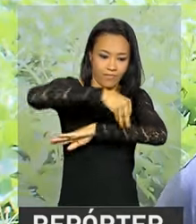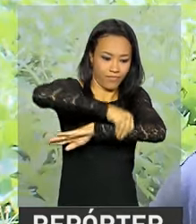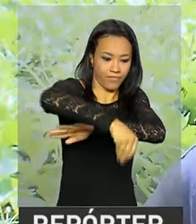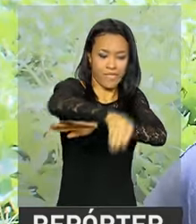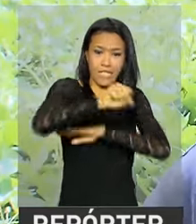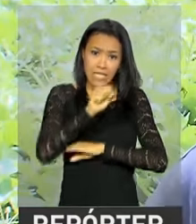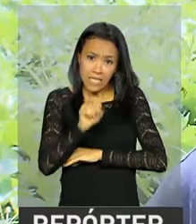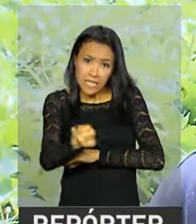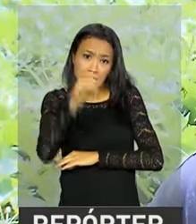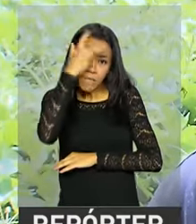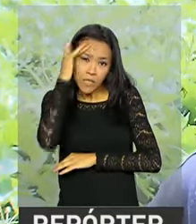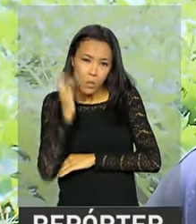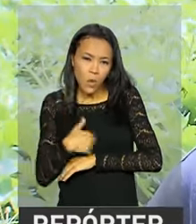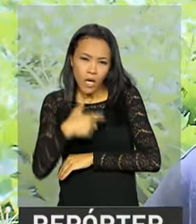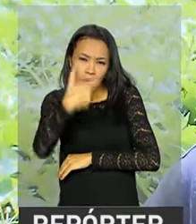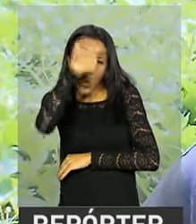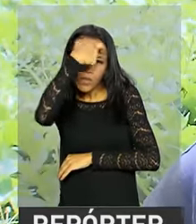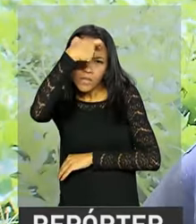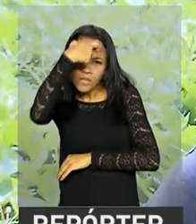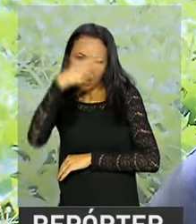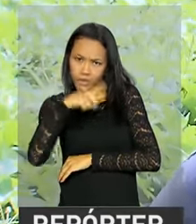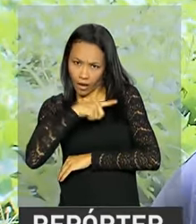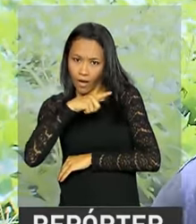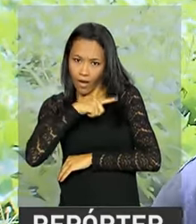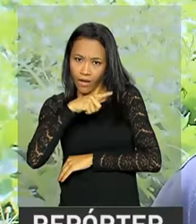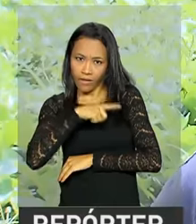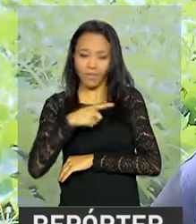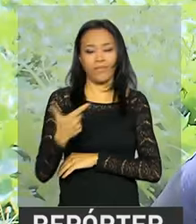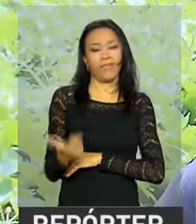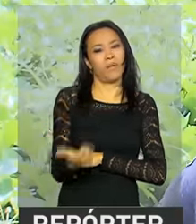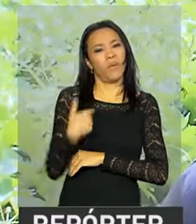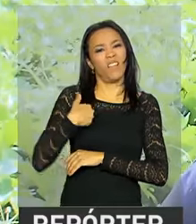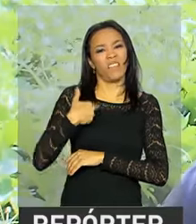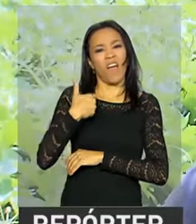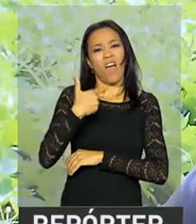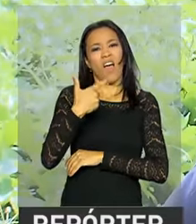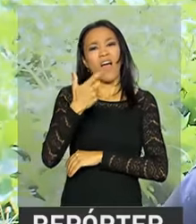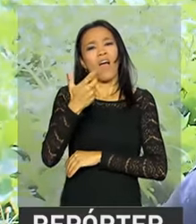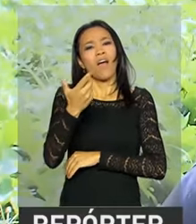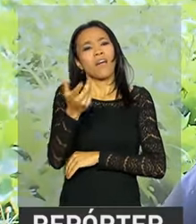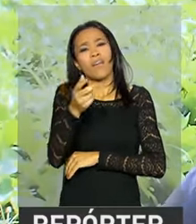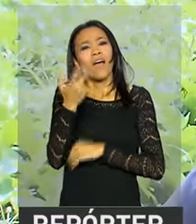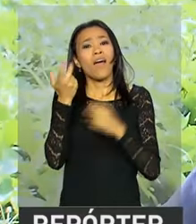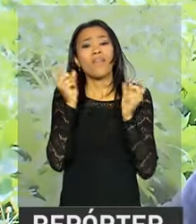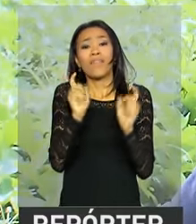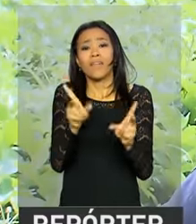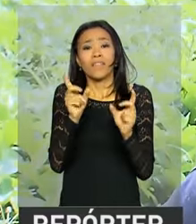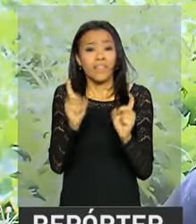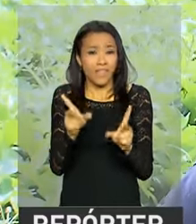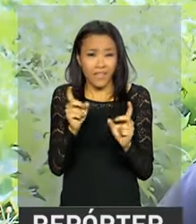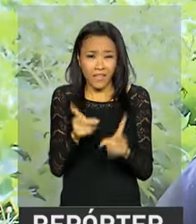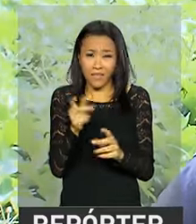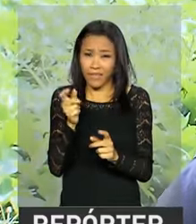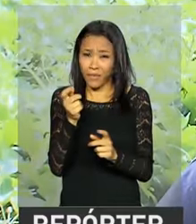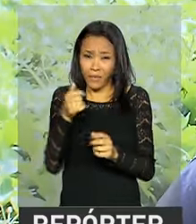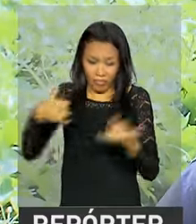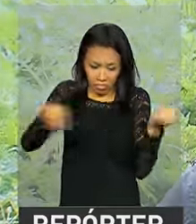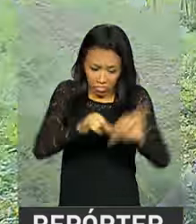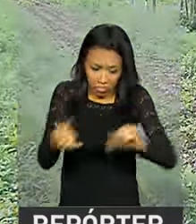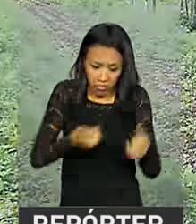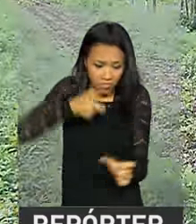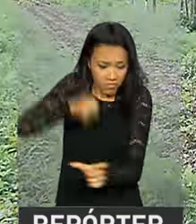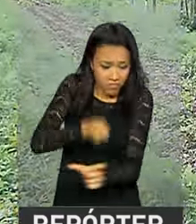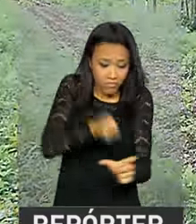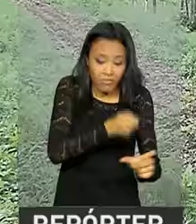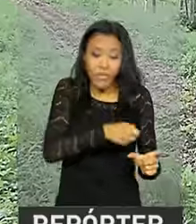Se o ser humano tiver bem consciência, ele começa a esquecer. O nome já diz, gente, veneno, agrotóxico, é mata, é